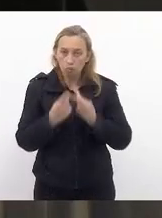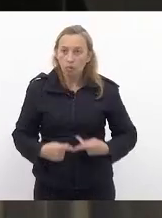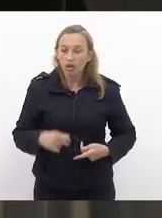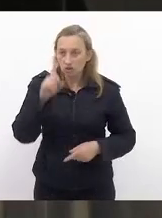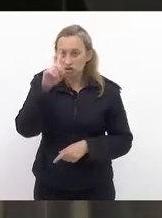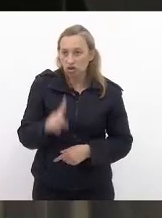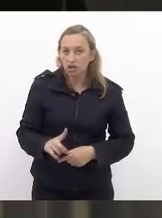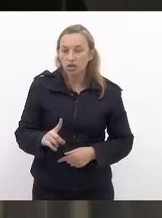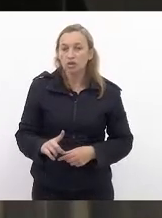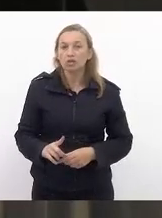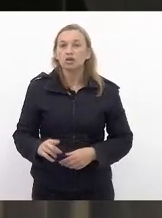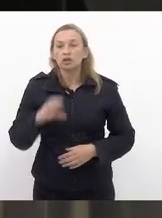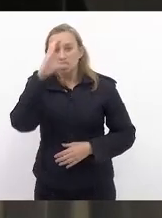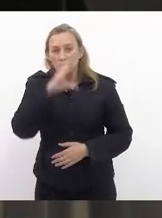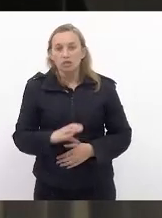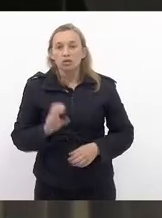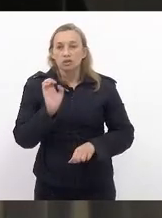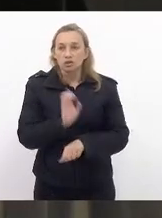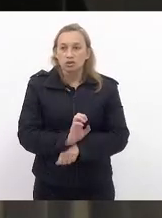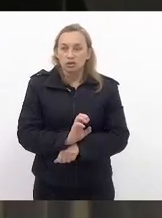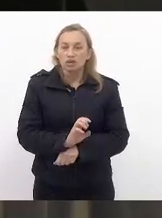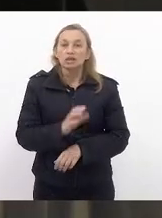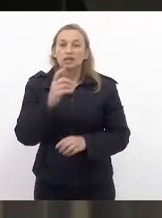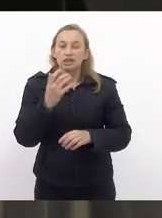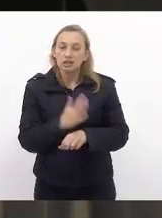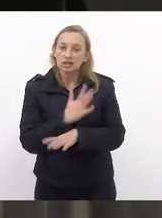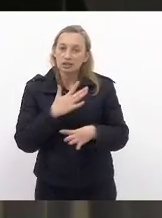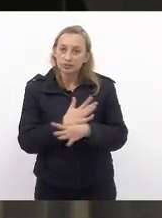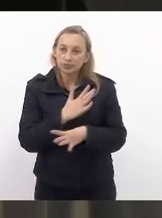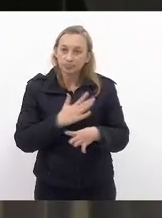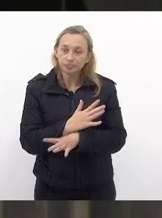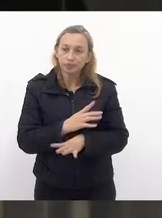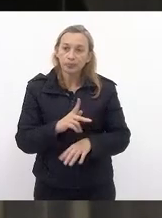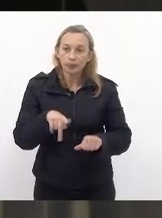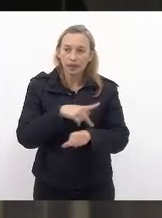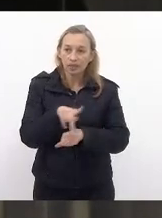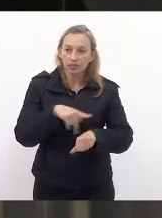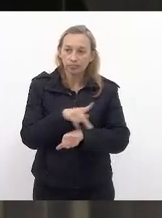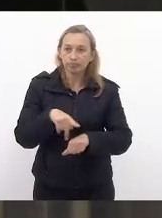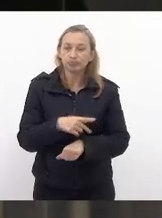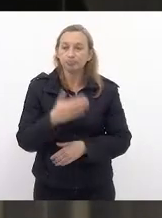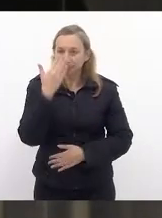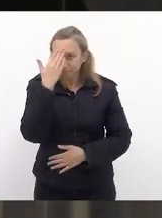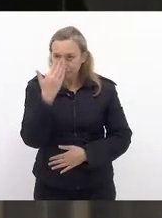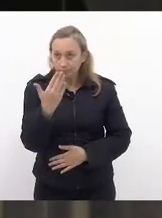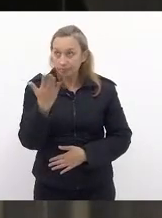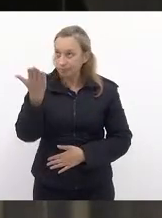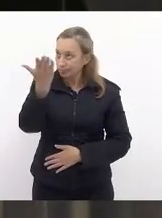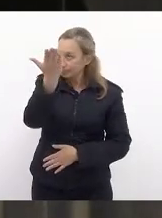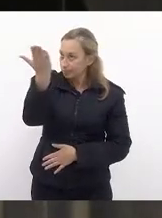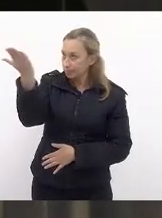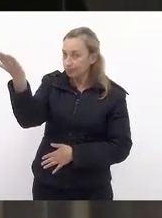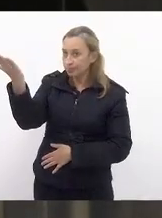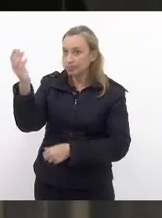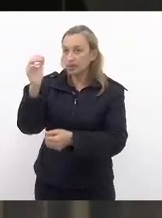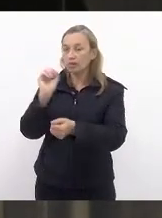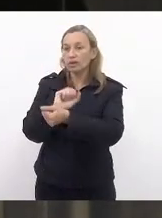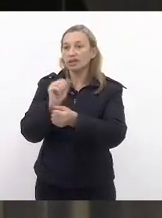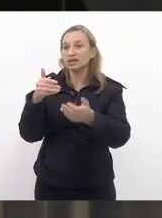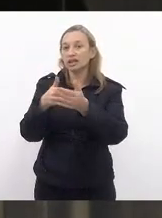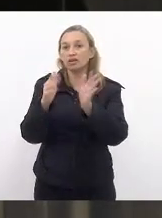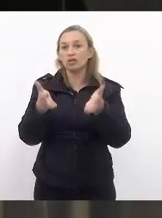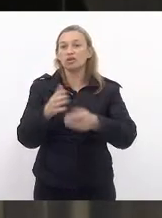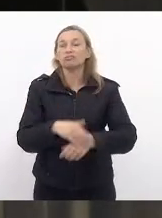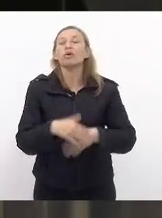dos cidadãos deste estado desta cidade e deixe país muito obrigado a vocês que ficaram aqui até